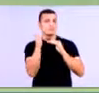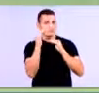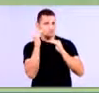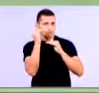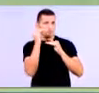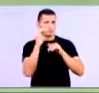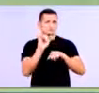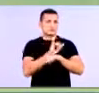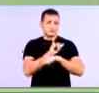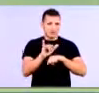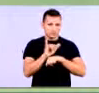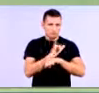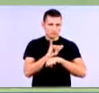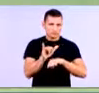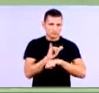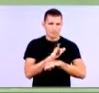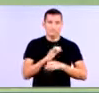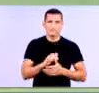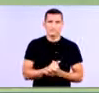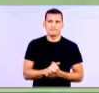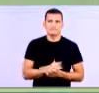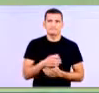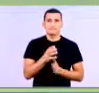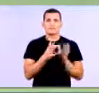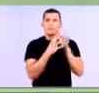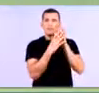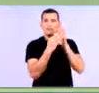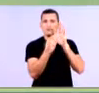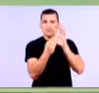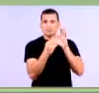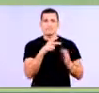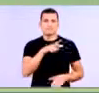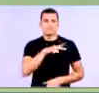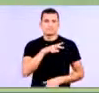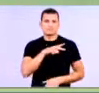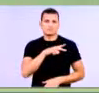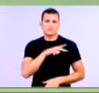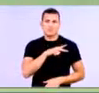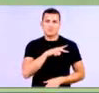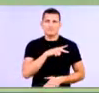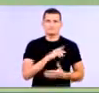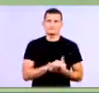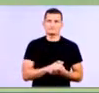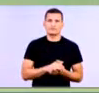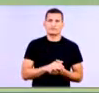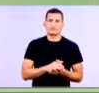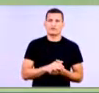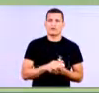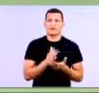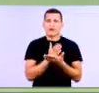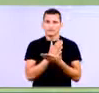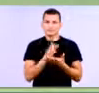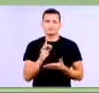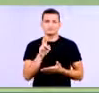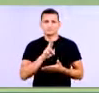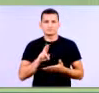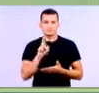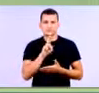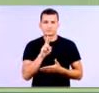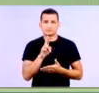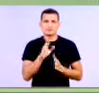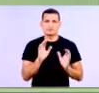estratégico. Modelo particular. As que se destinam apenas ao uso na organização para